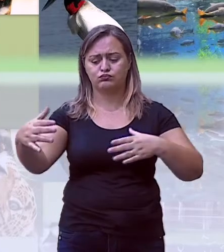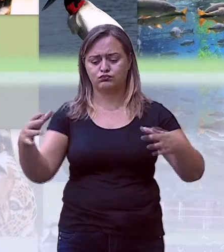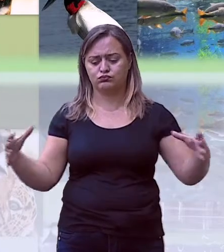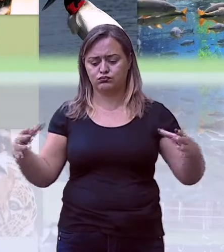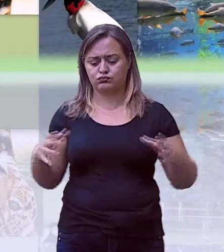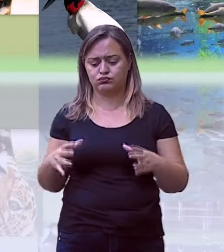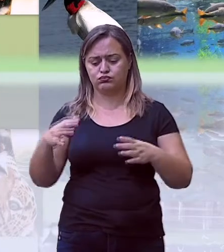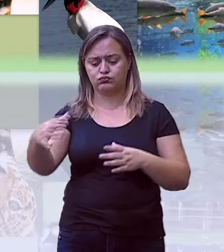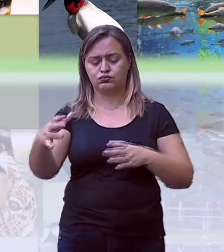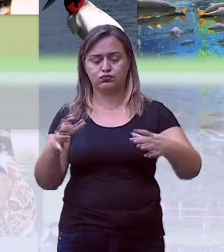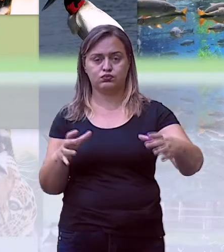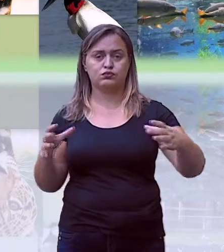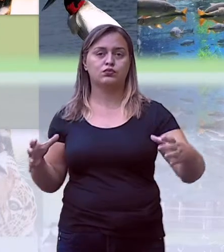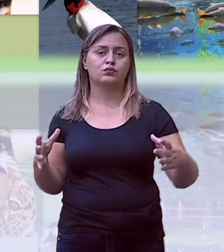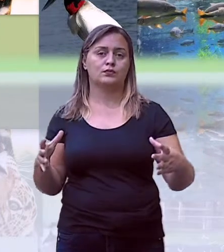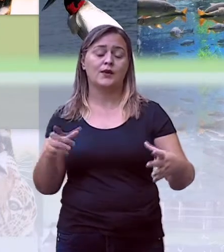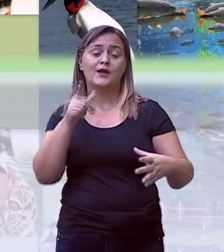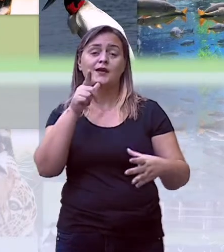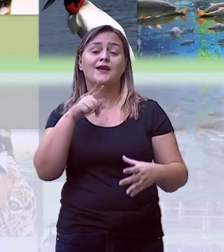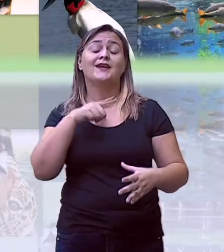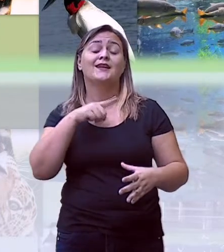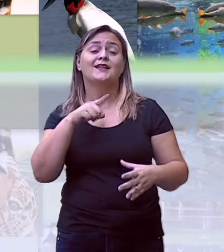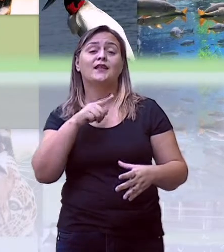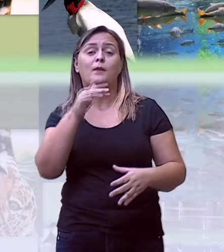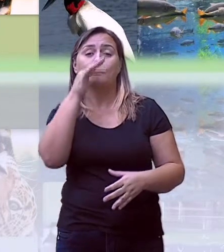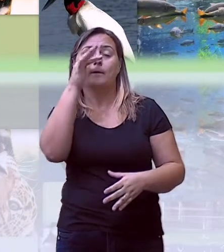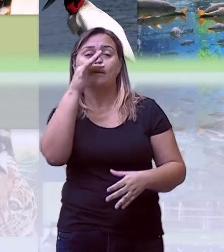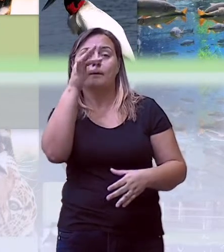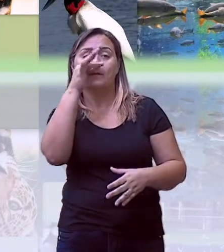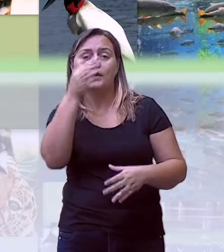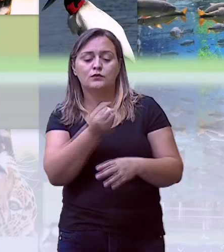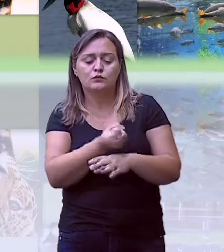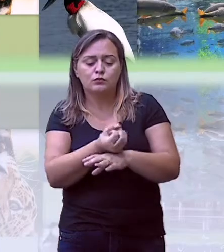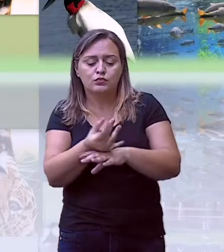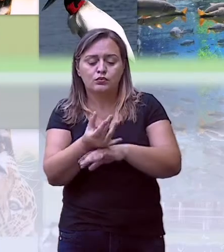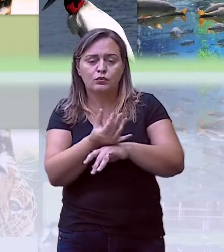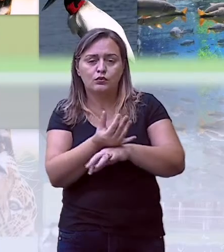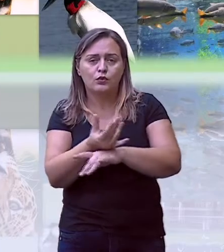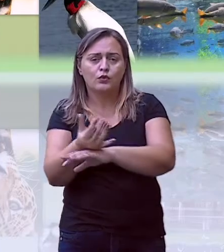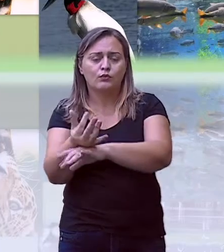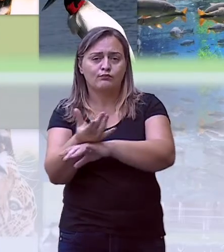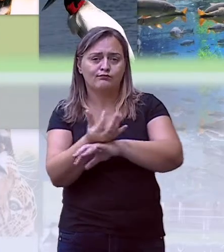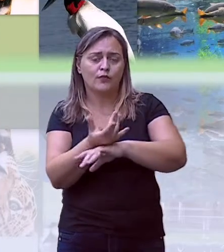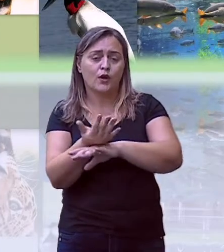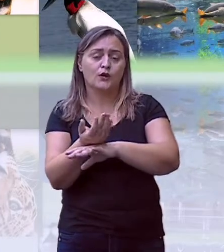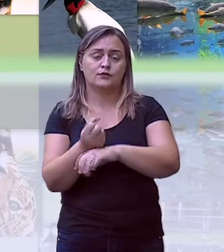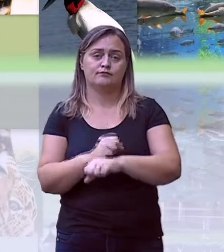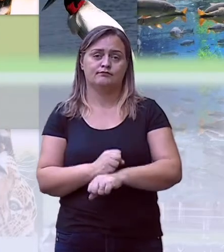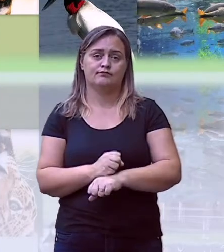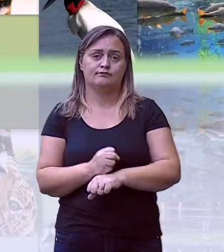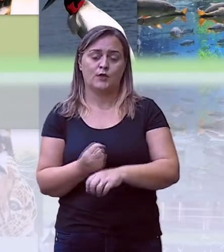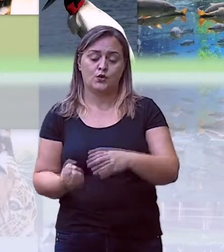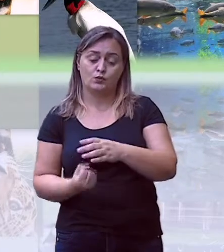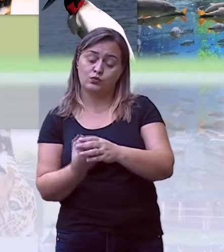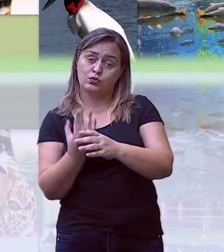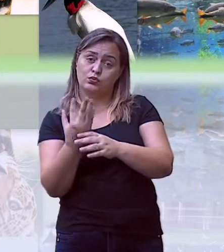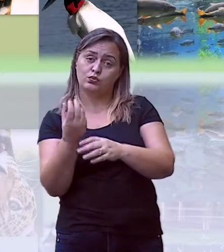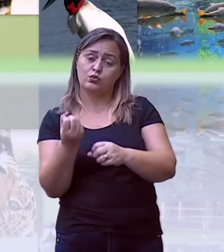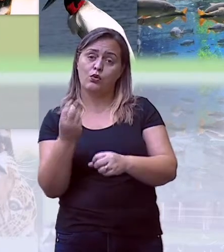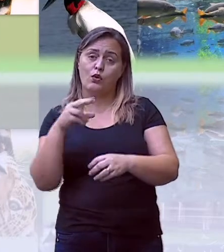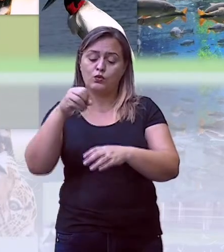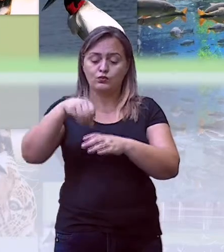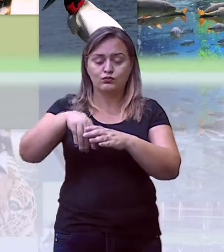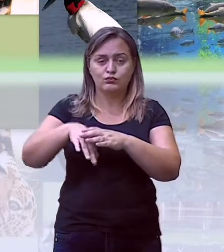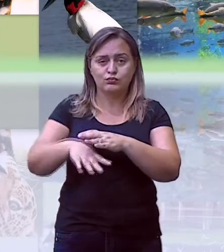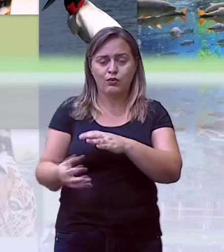que apresentam plantas aquáticas que são emergentes, submersas ou flutuantes. Já